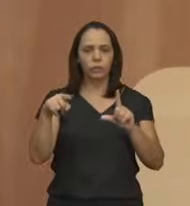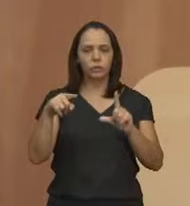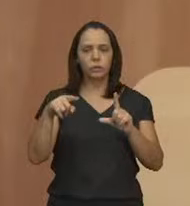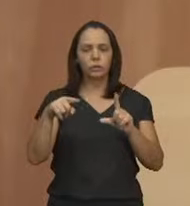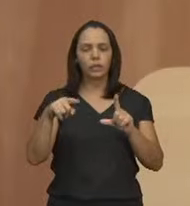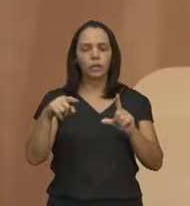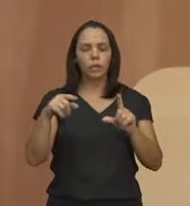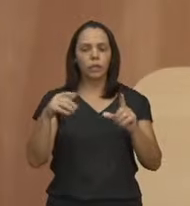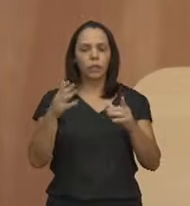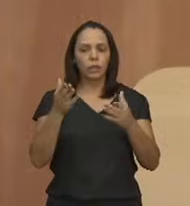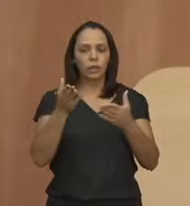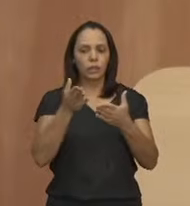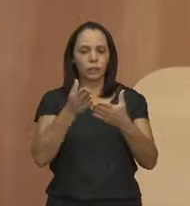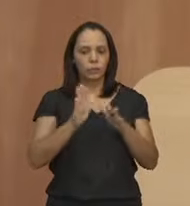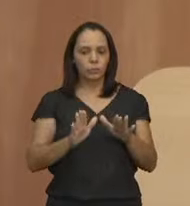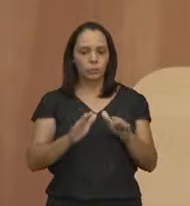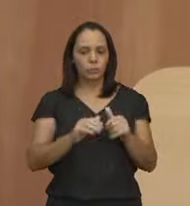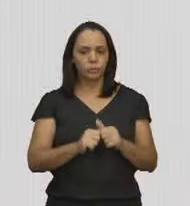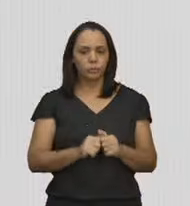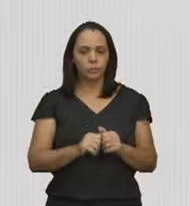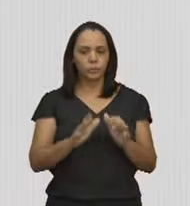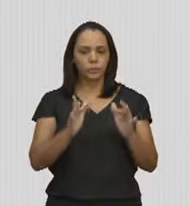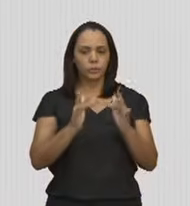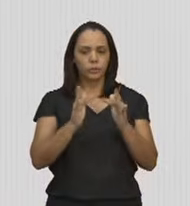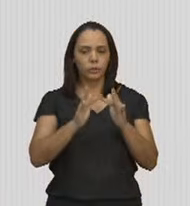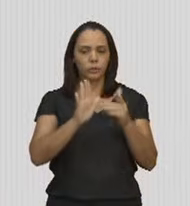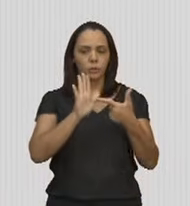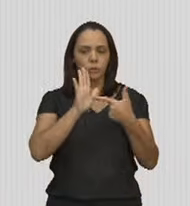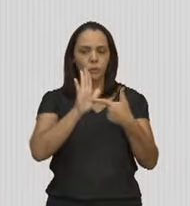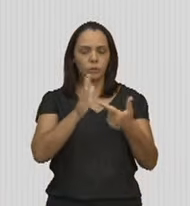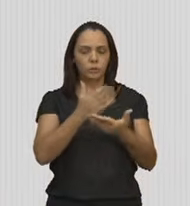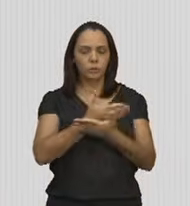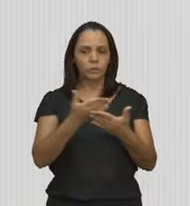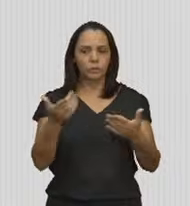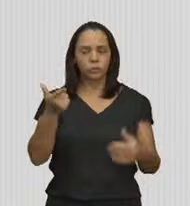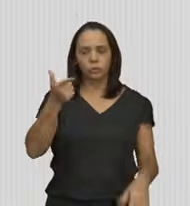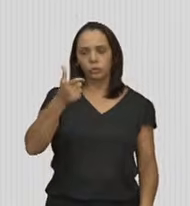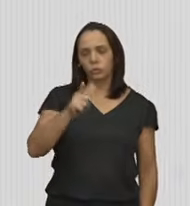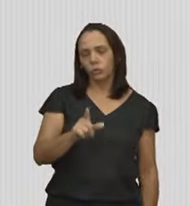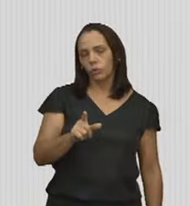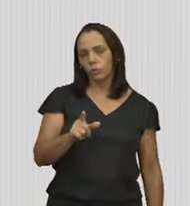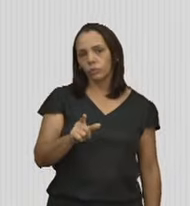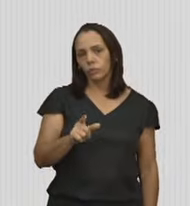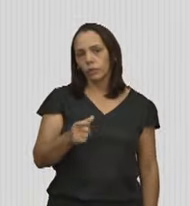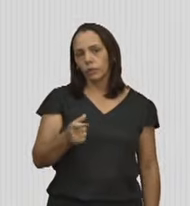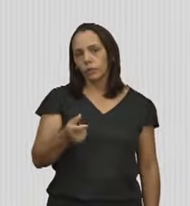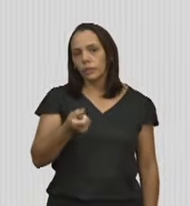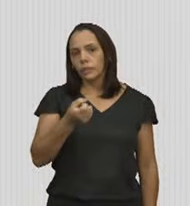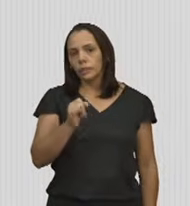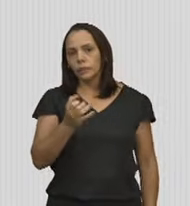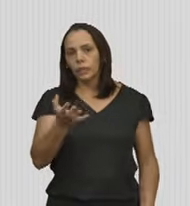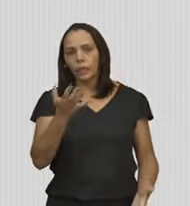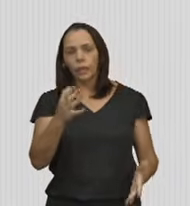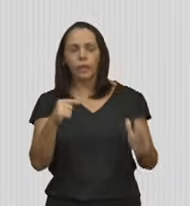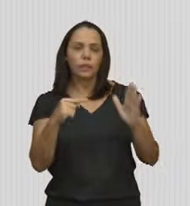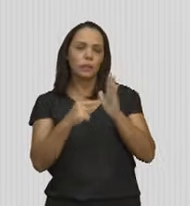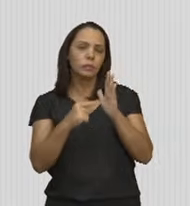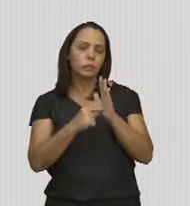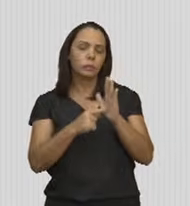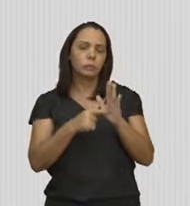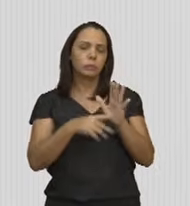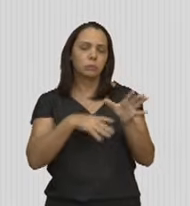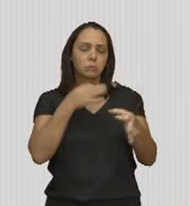vez, ficasse exposto aí na tela os meus contatos, para todos que tiverem interesse em mandar denúncias,